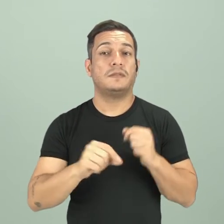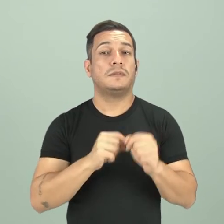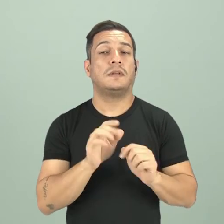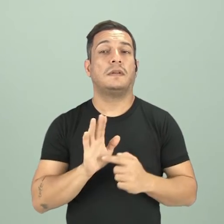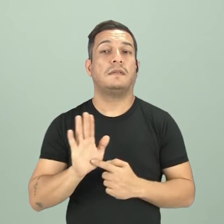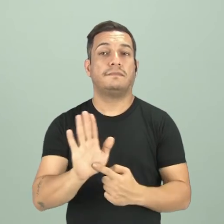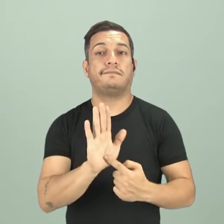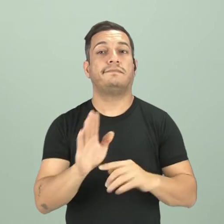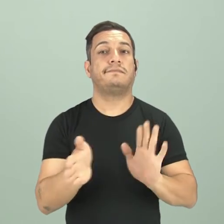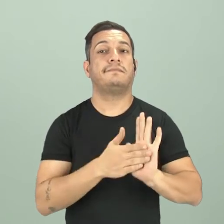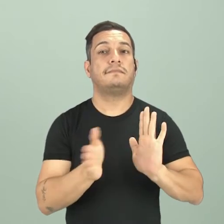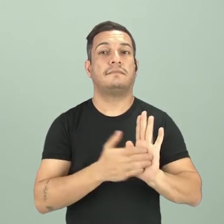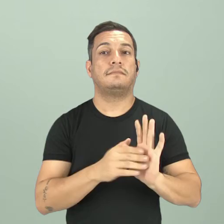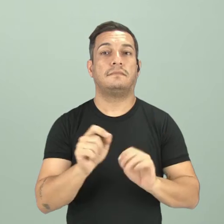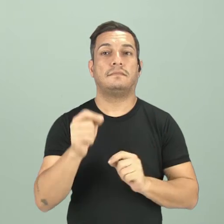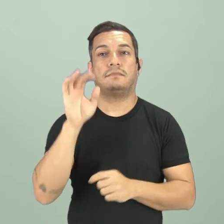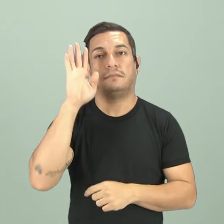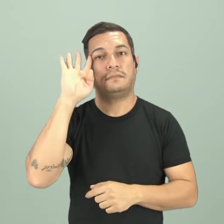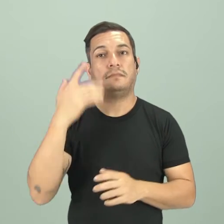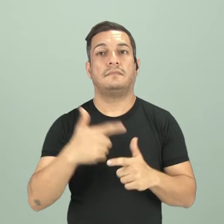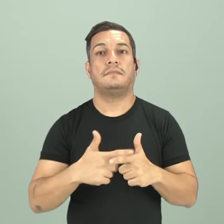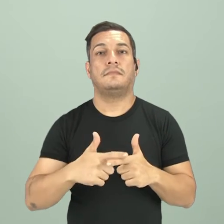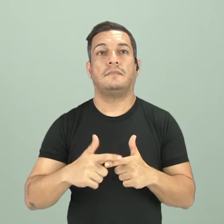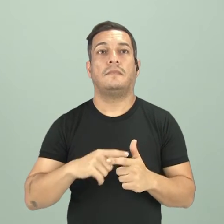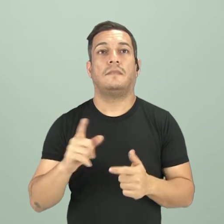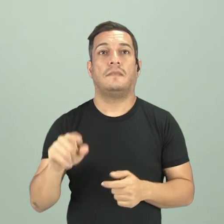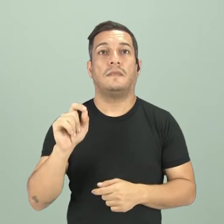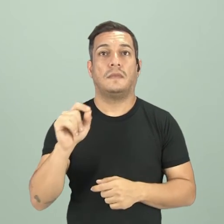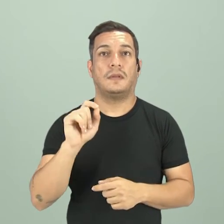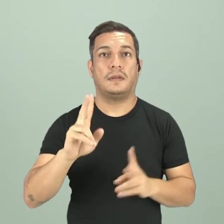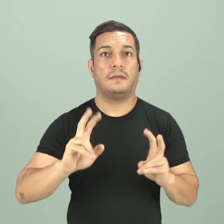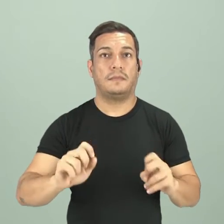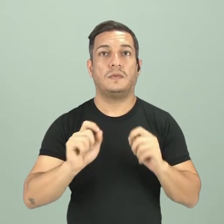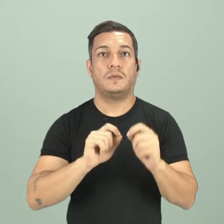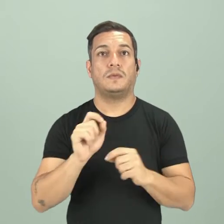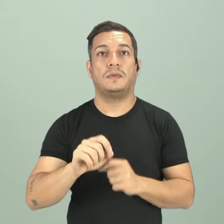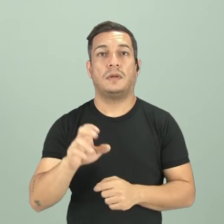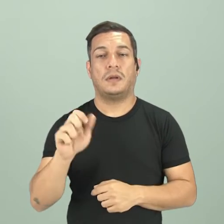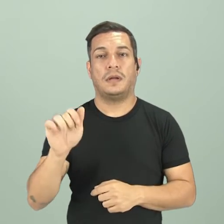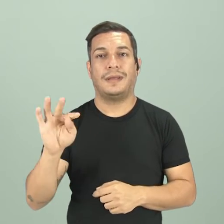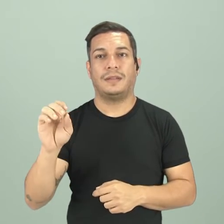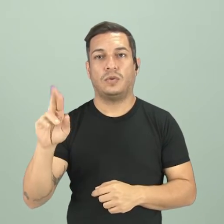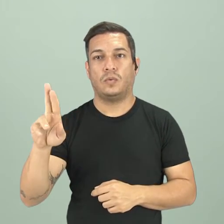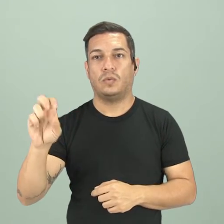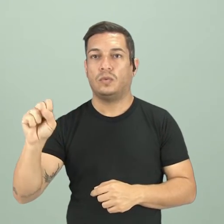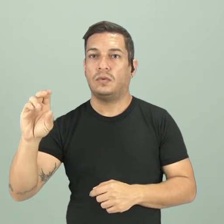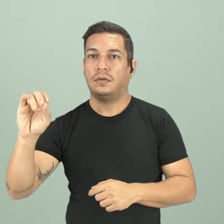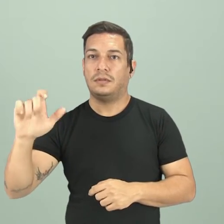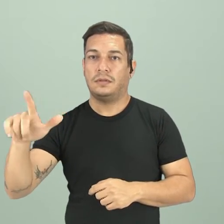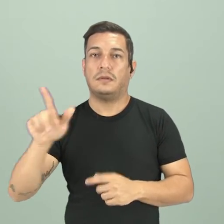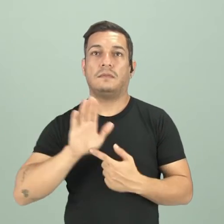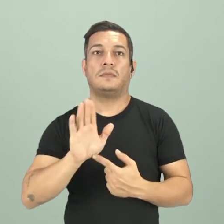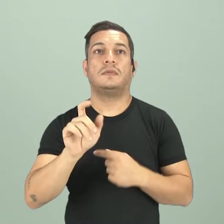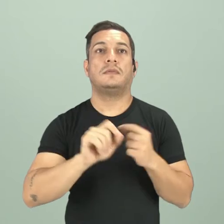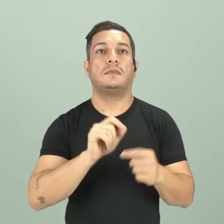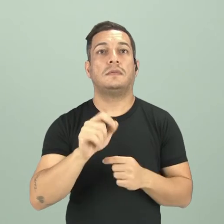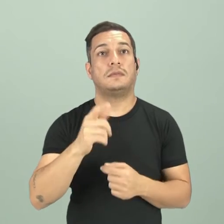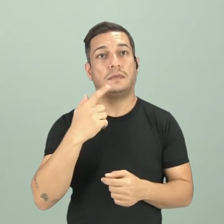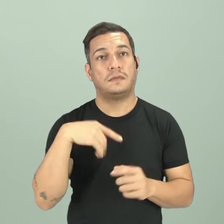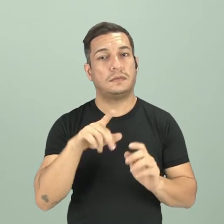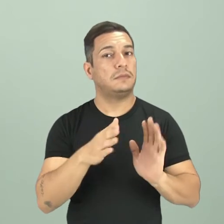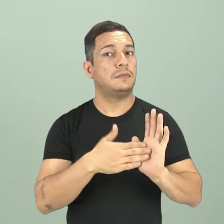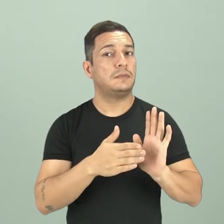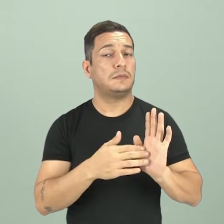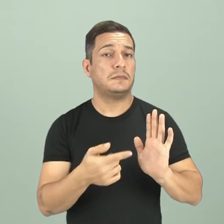proposta de resolução de problema, né? Então é o elemento que identifica o ator social, apontando para executar a ação que você